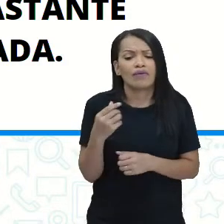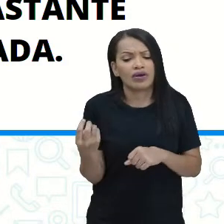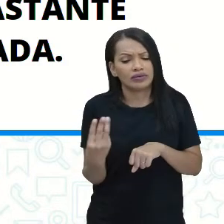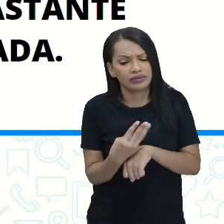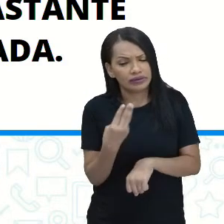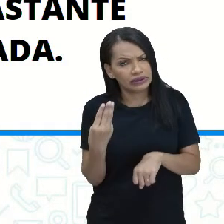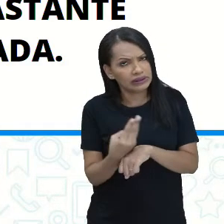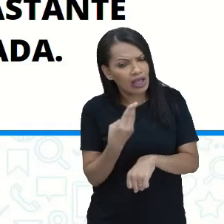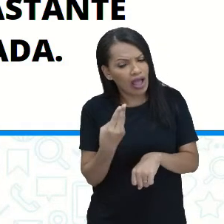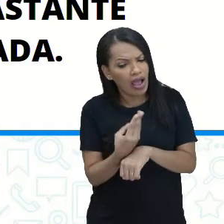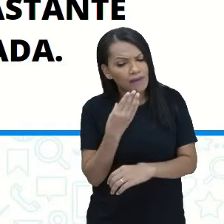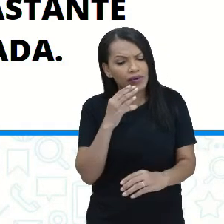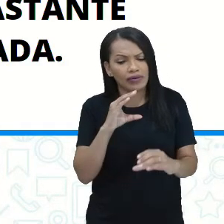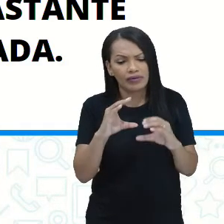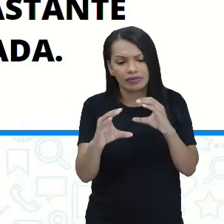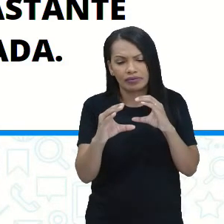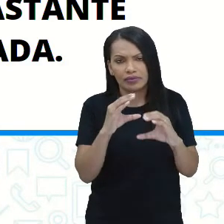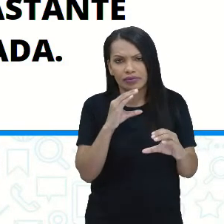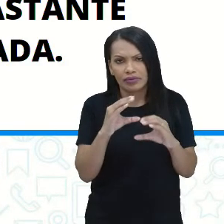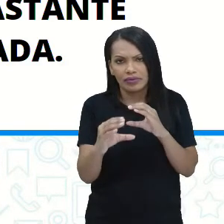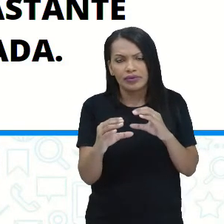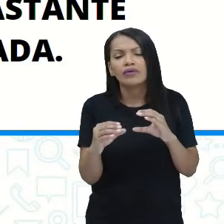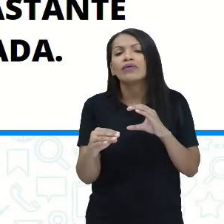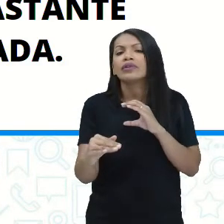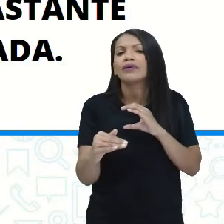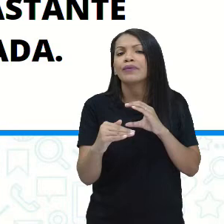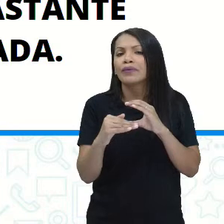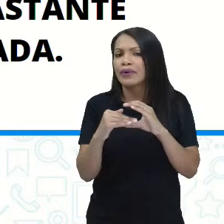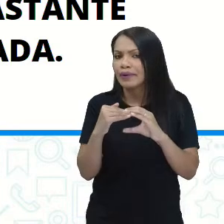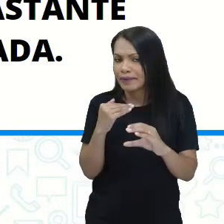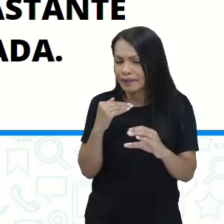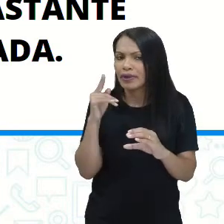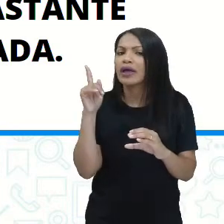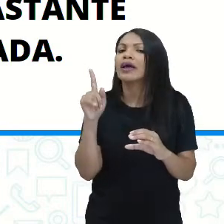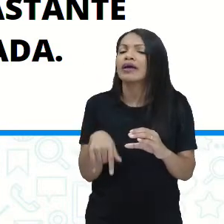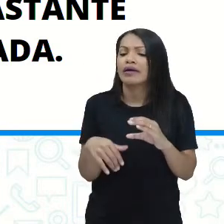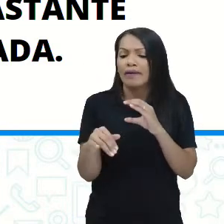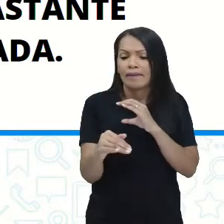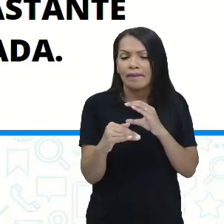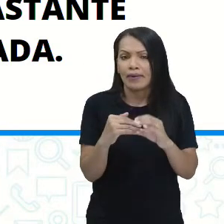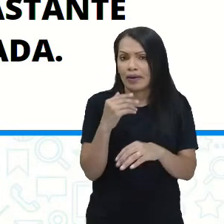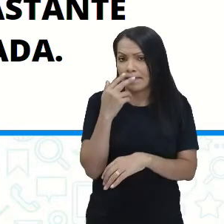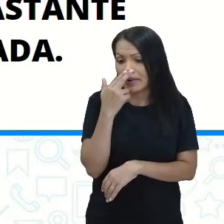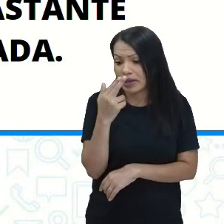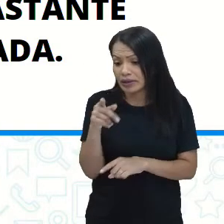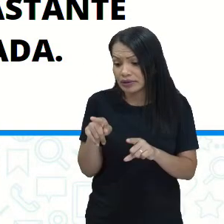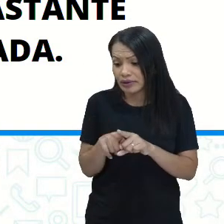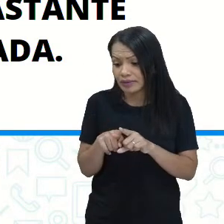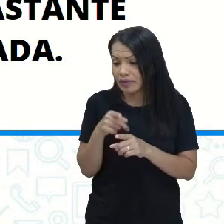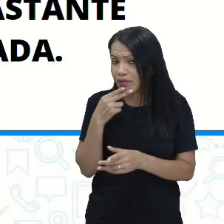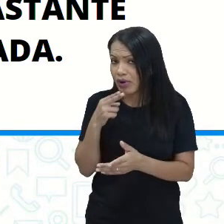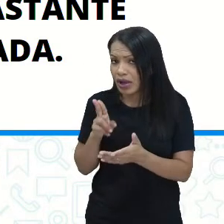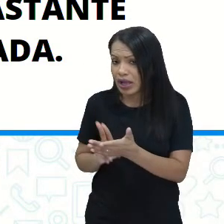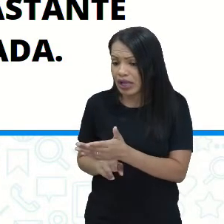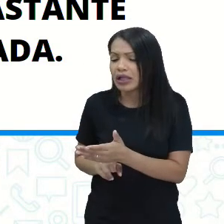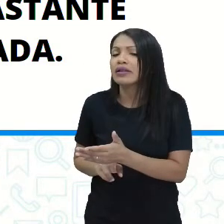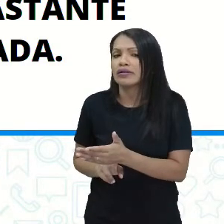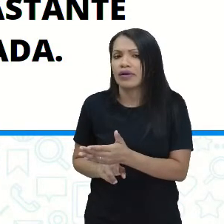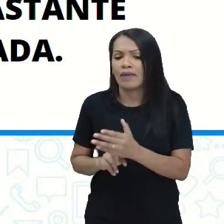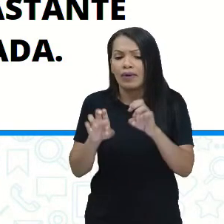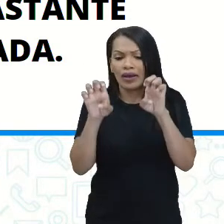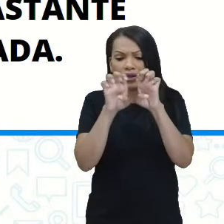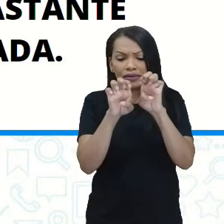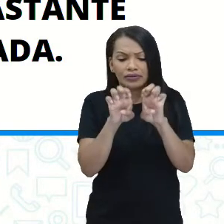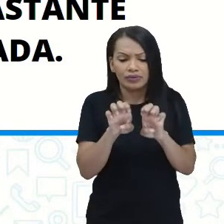se comunicar, a gente tem o e-mail, não é isso? Que até parece com a carta, tá? A estrutura do